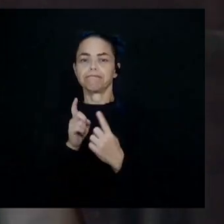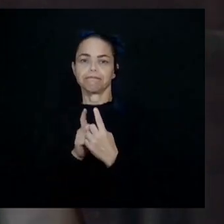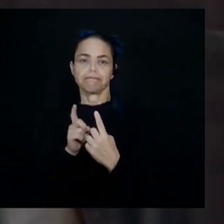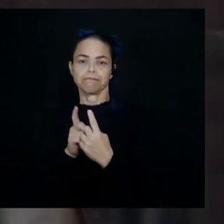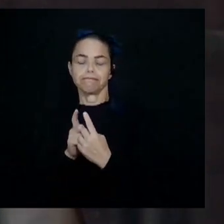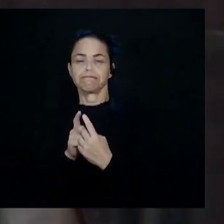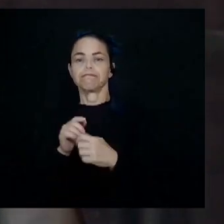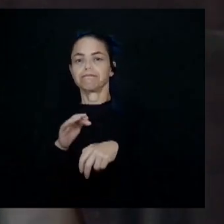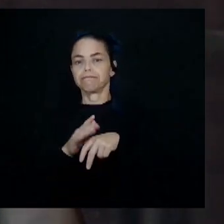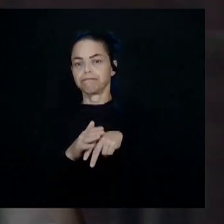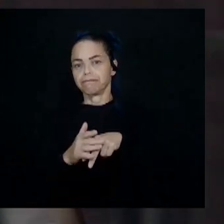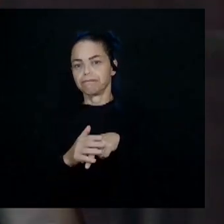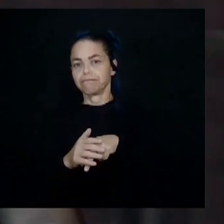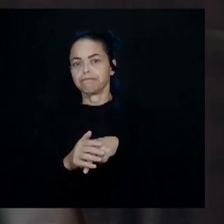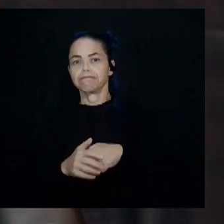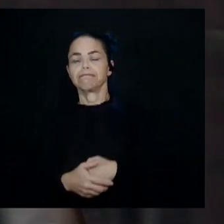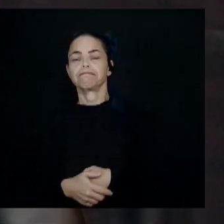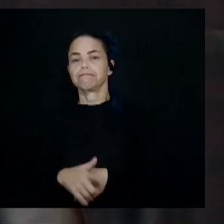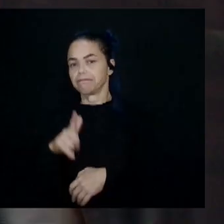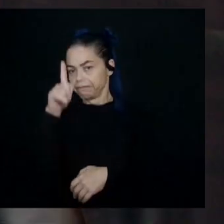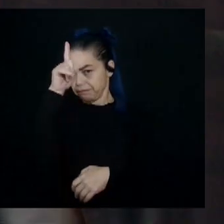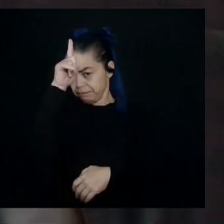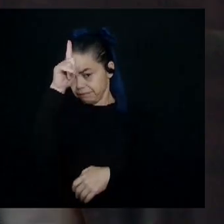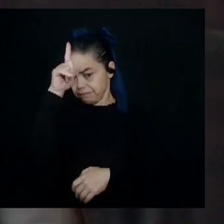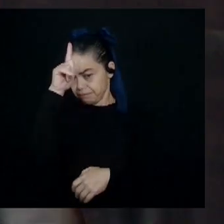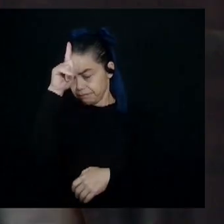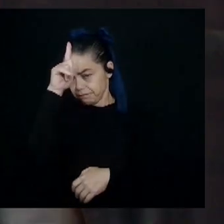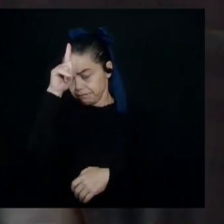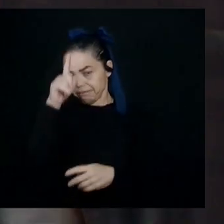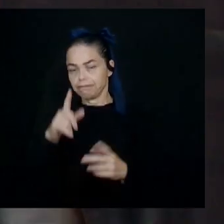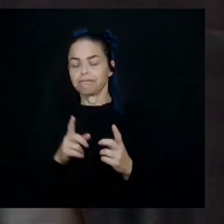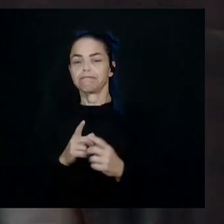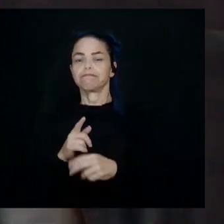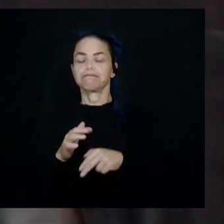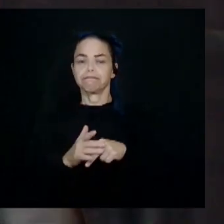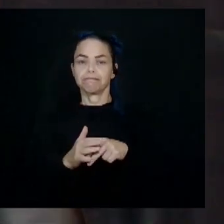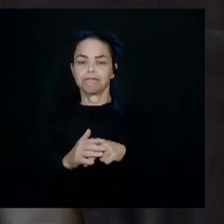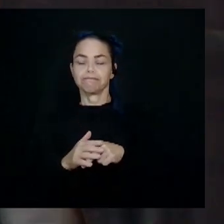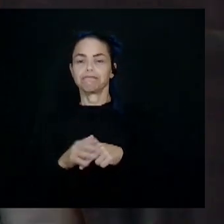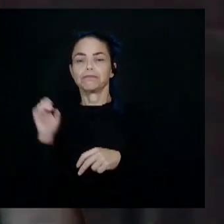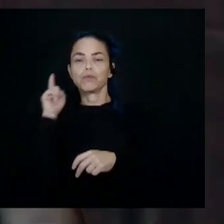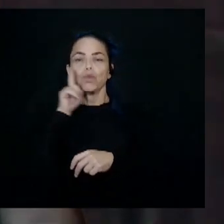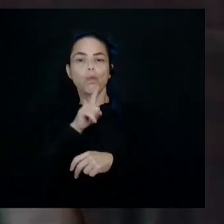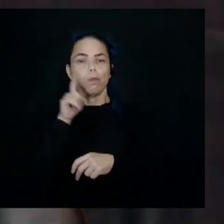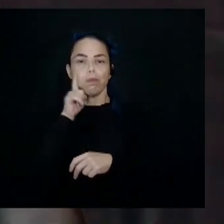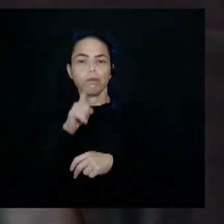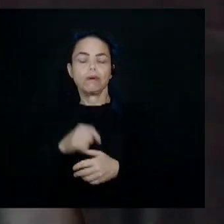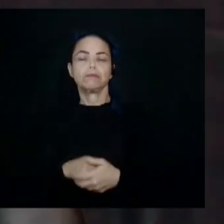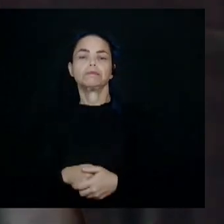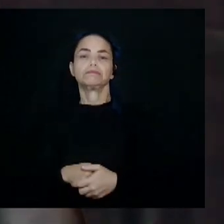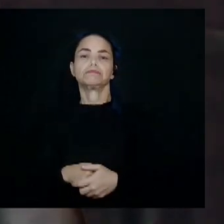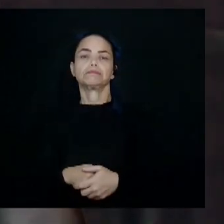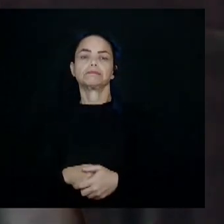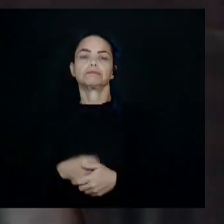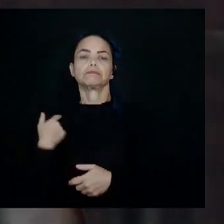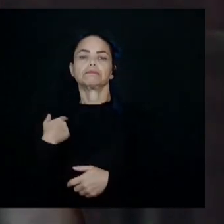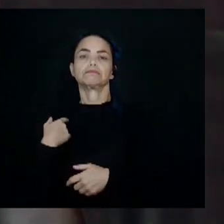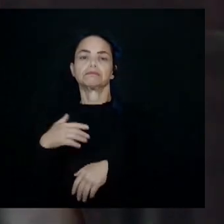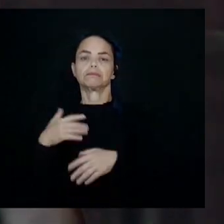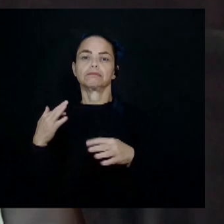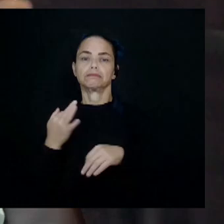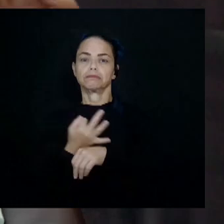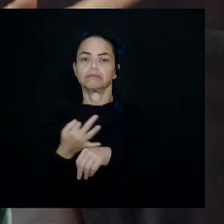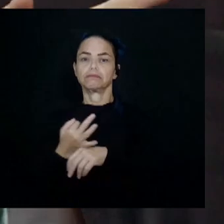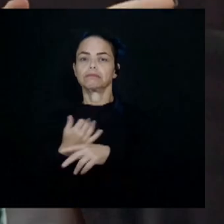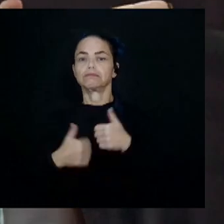atendi um paciente da Alemanha, atendi um paciente dos Estados Unidos, vieram para cá de férias para fazer avaliação,